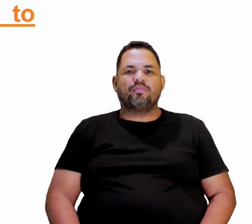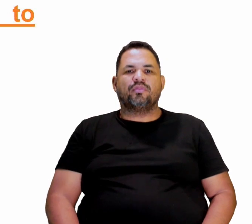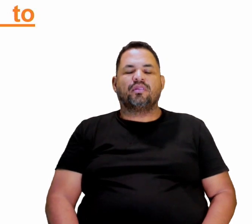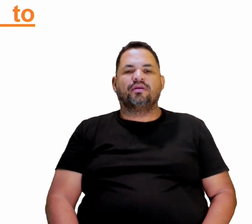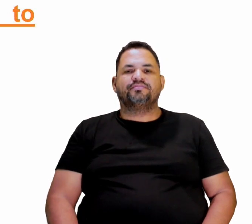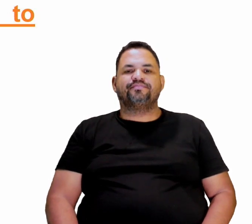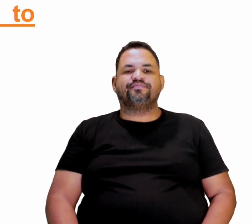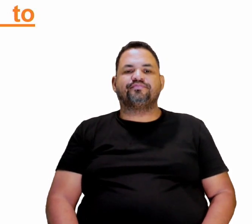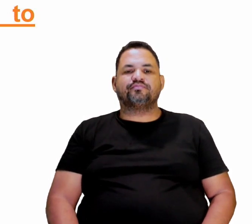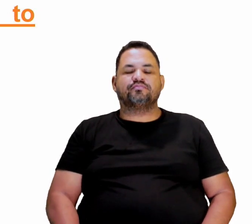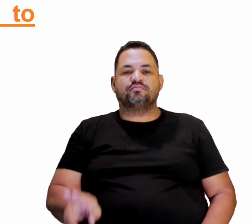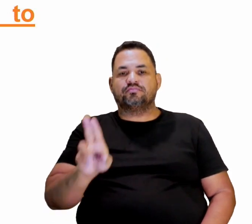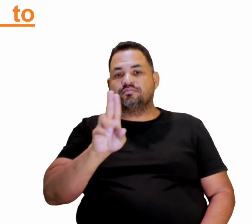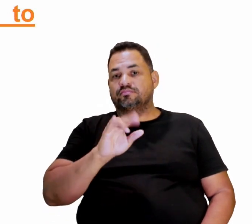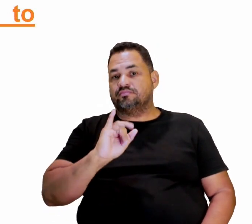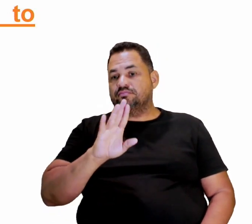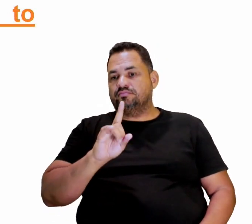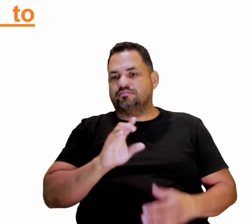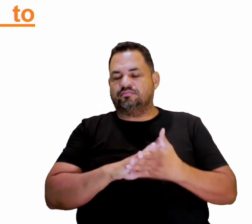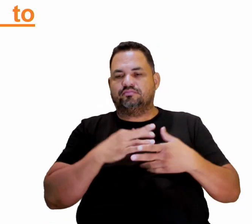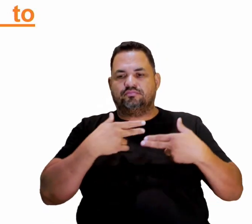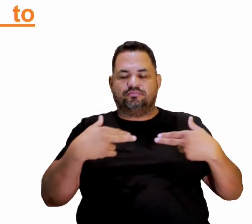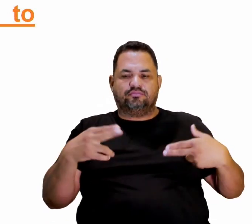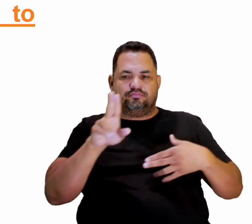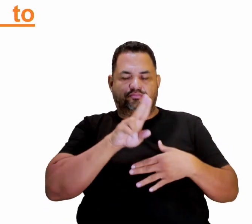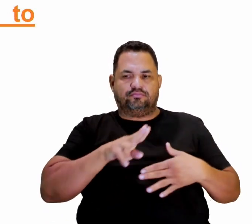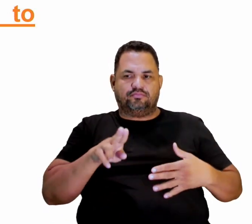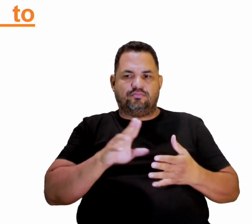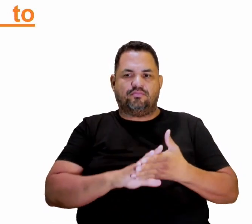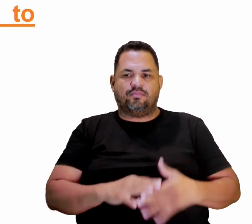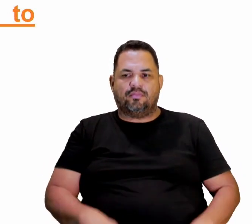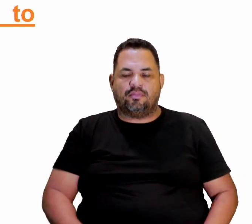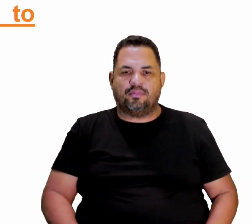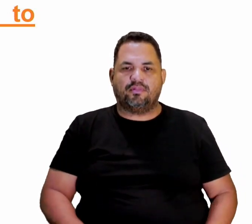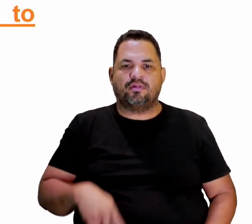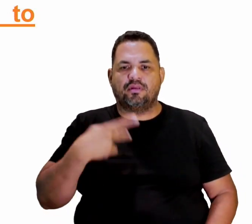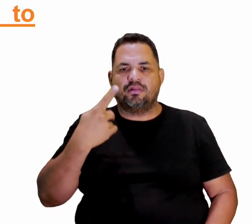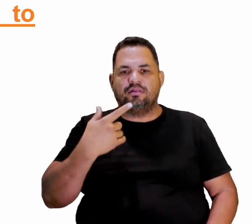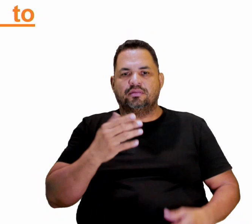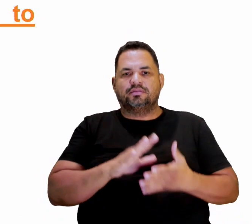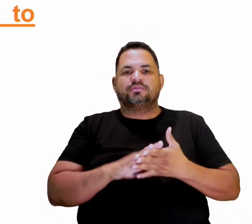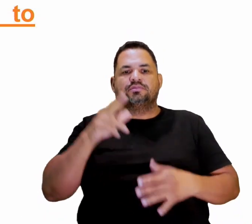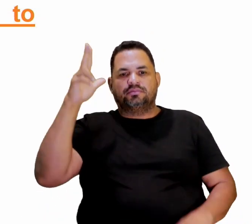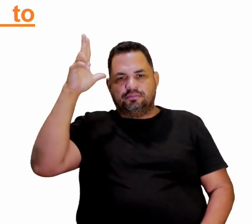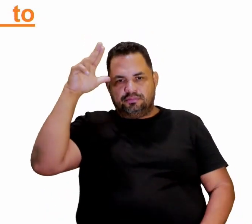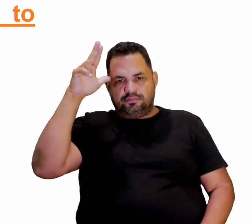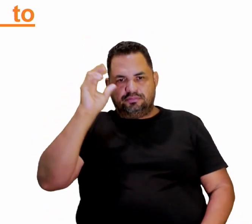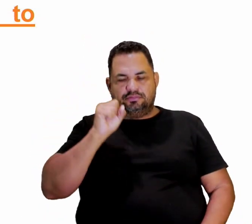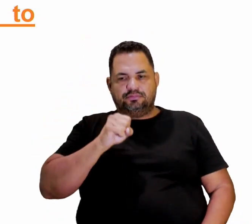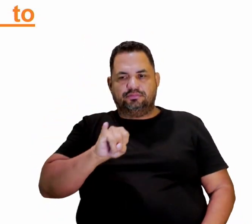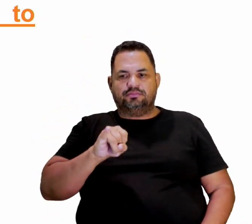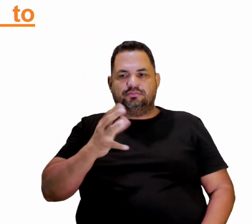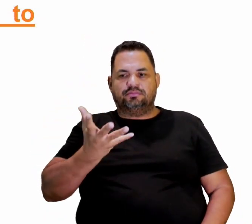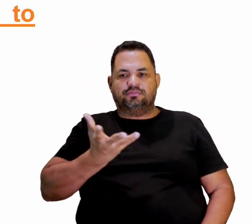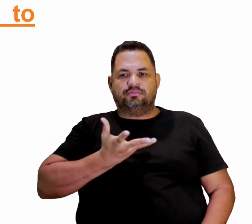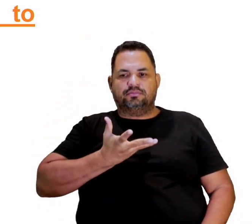it que é usado para objetos coisas e animais estou me referindo ao cavalo Se eu quisesse